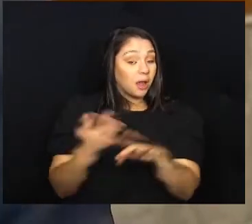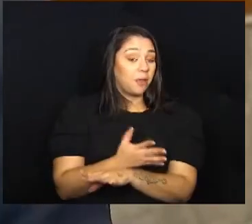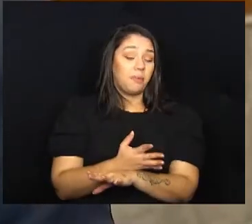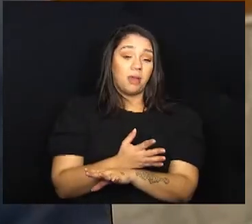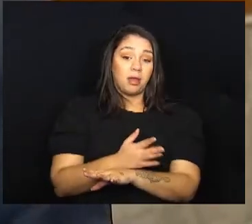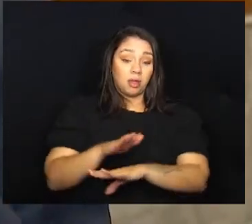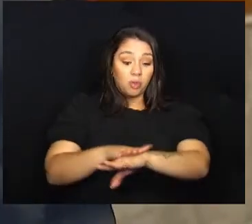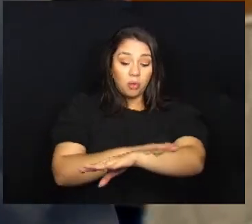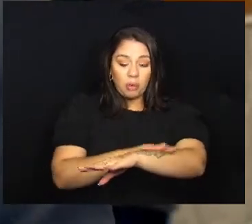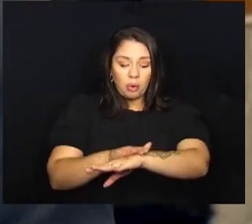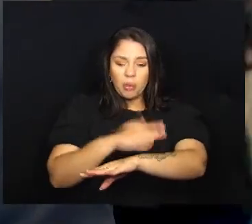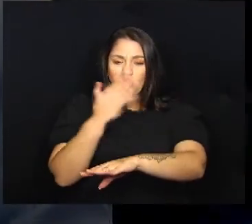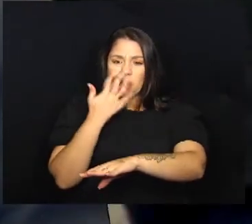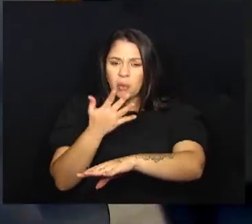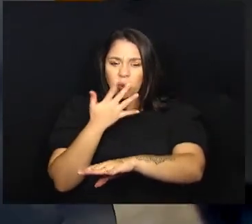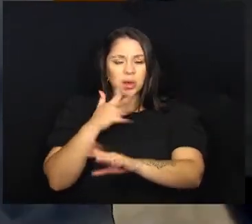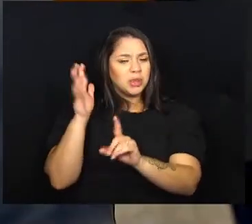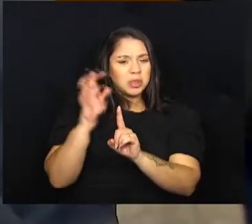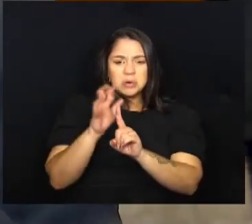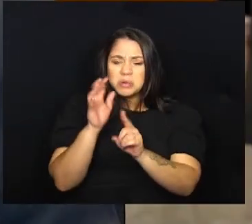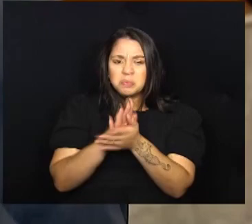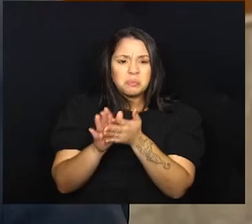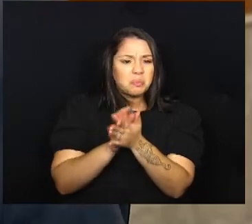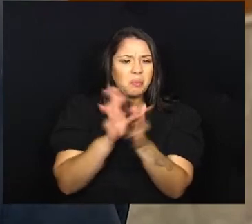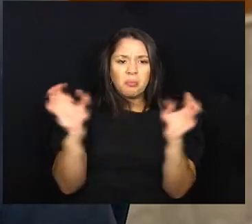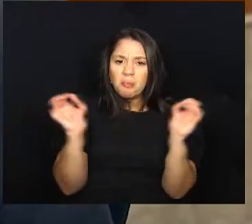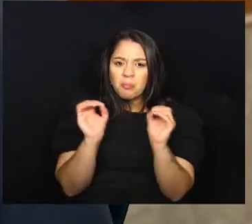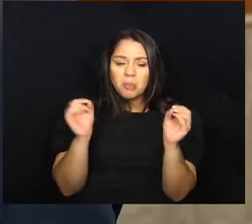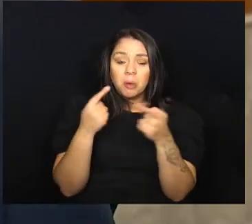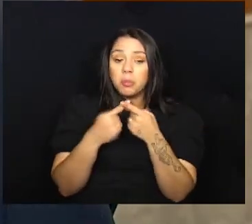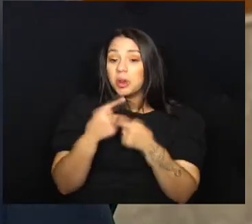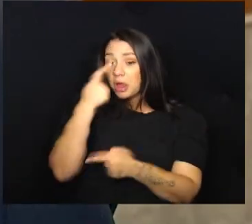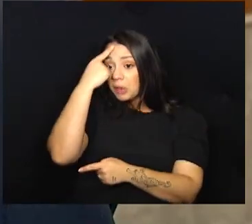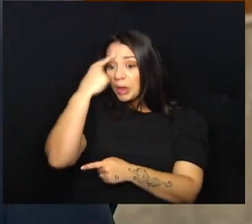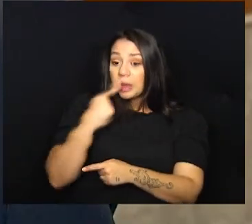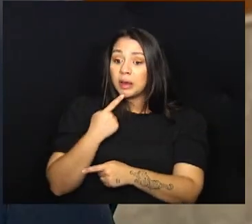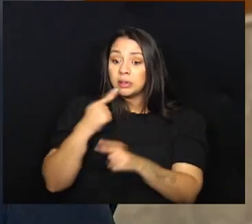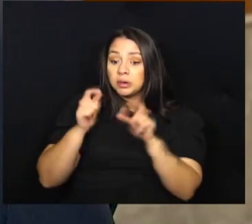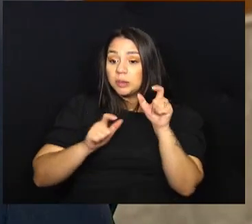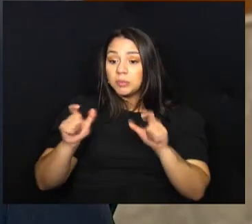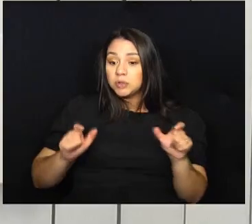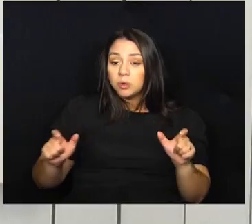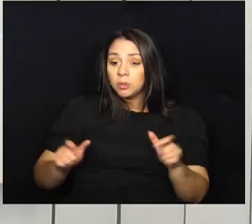de pele não influi nada, o que manda é o caráter da pessoa.